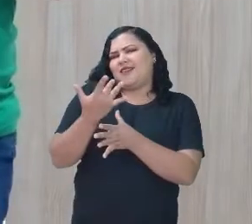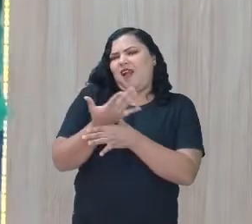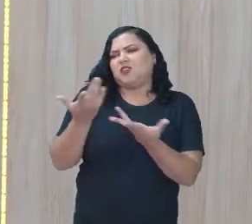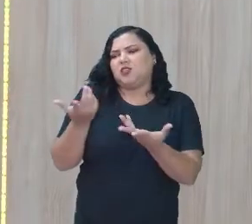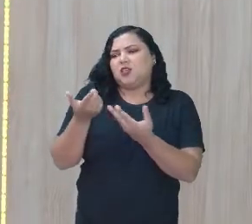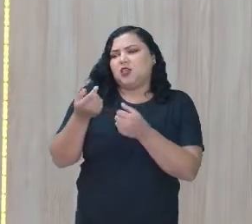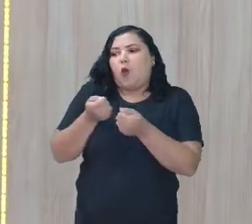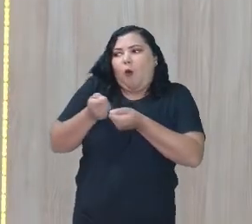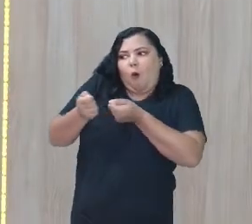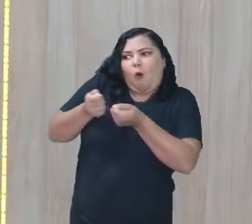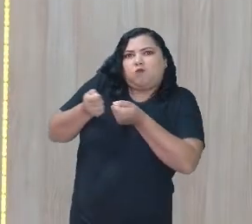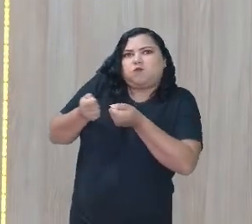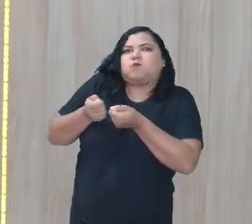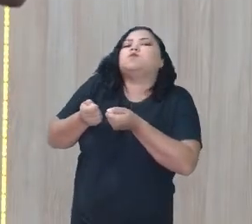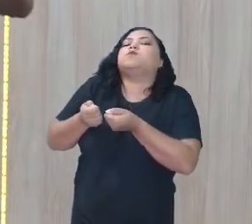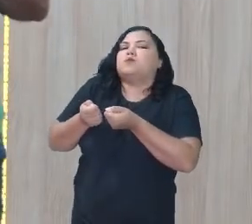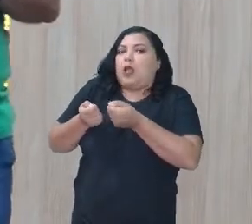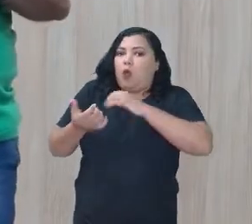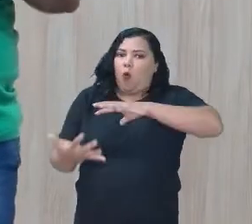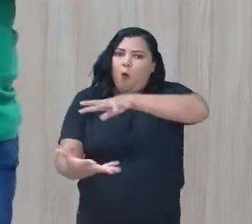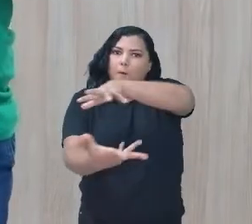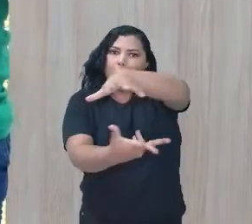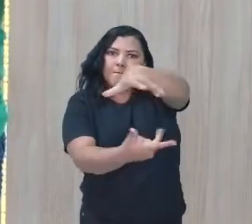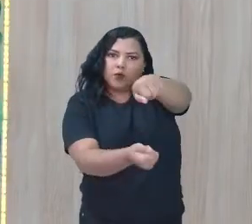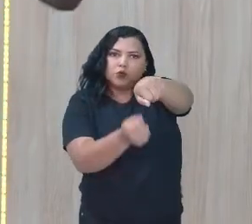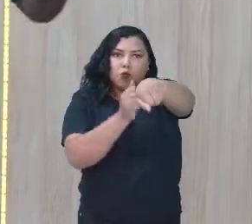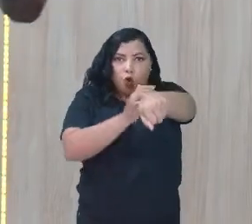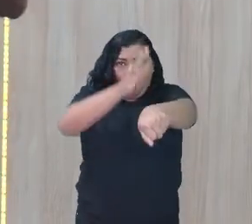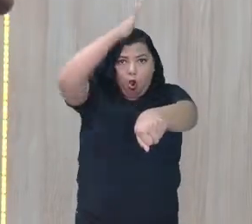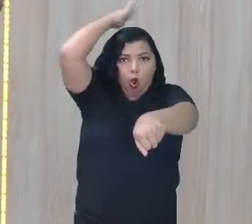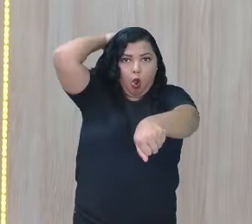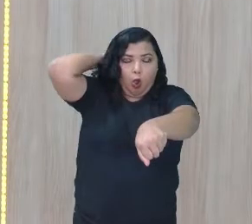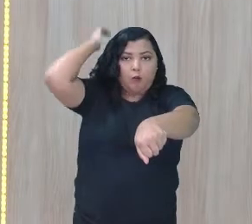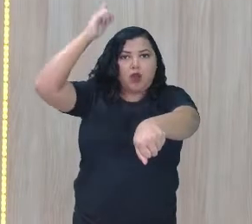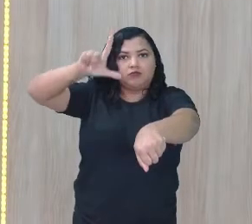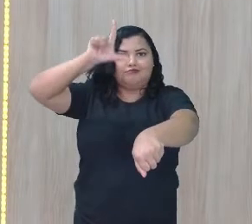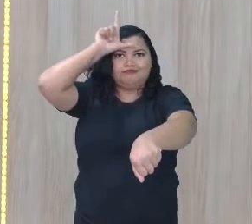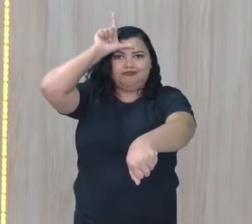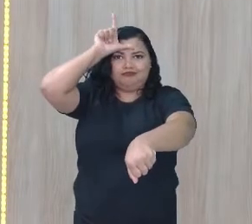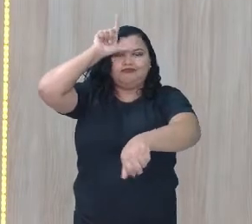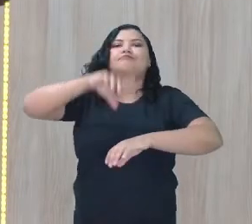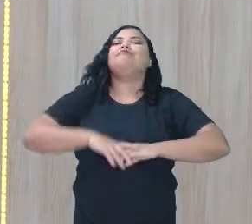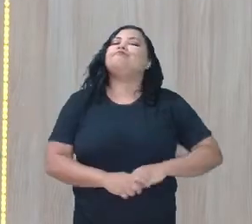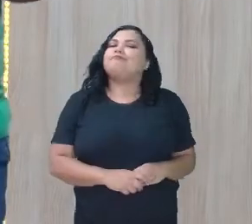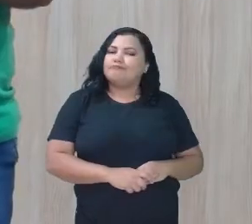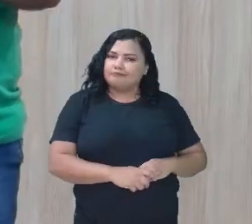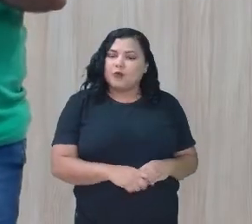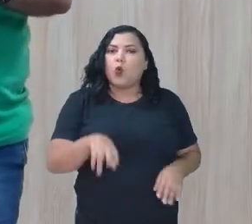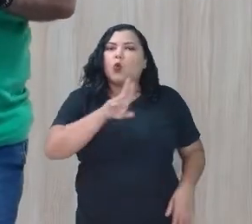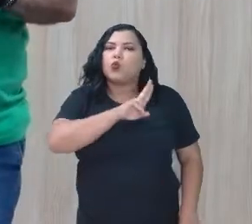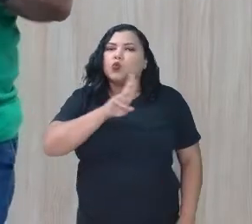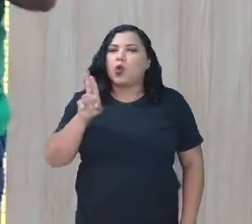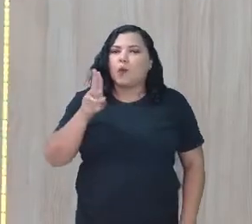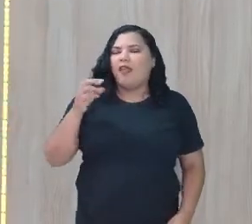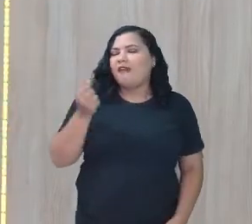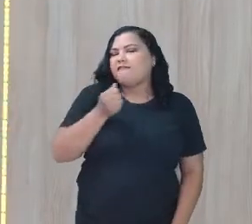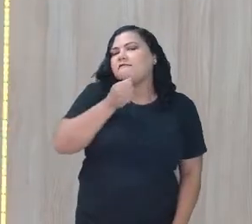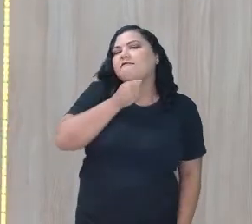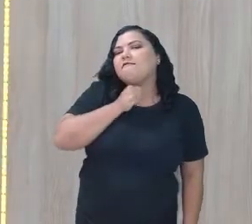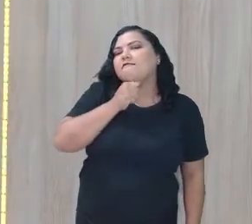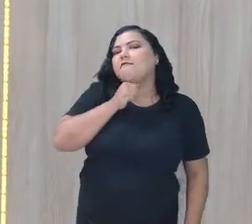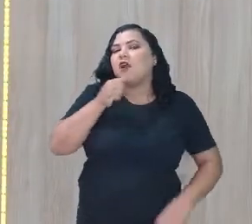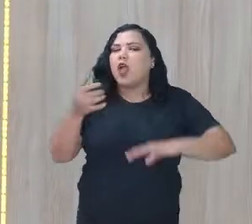que dominou o mundo, né, o mundo. Quase todo mundo que se conhecia na época, o chamado Velho Mundo, né?